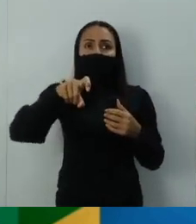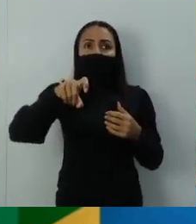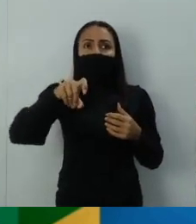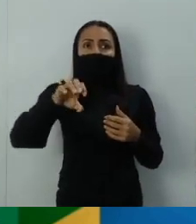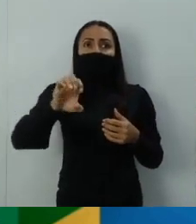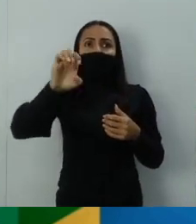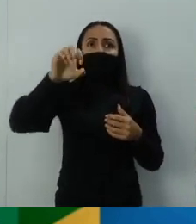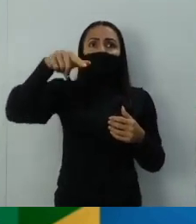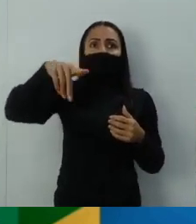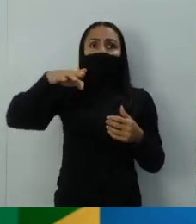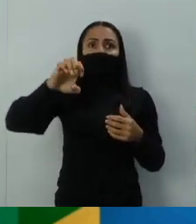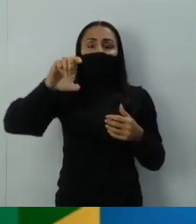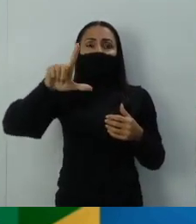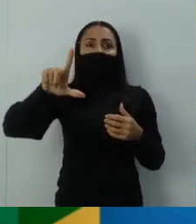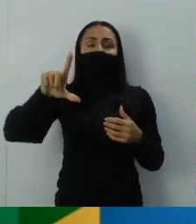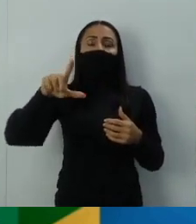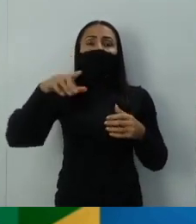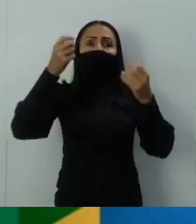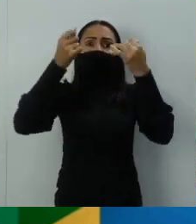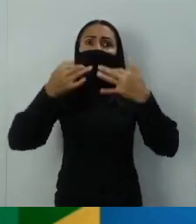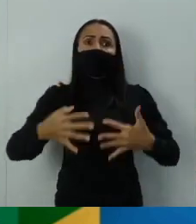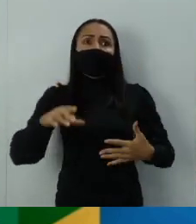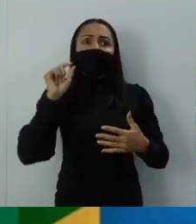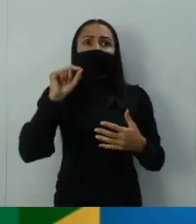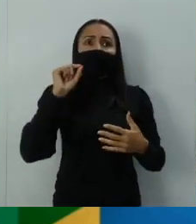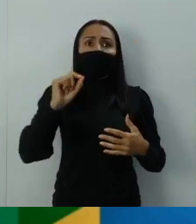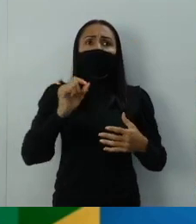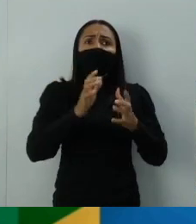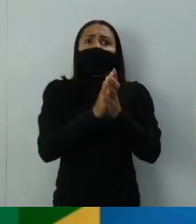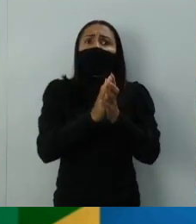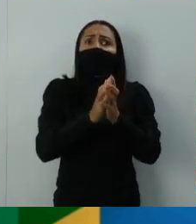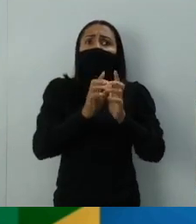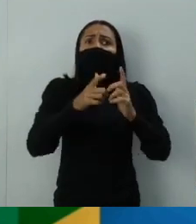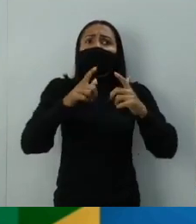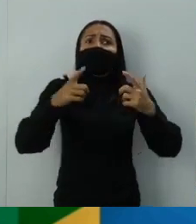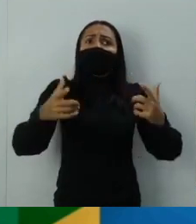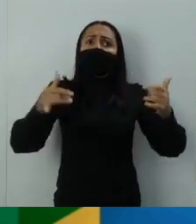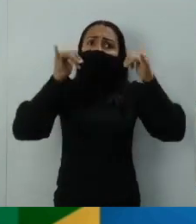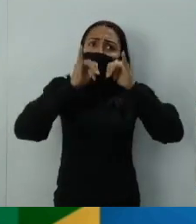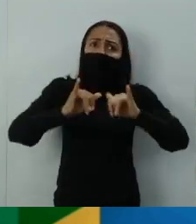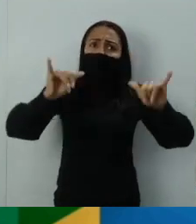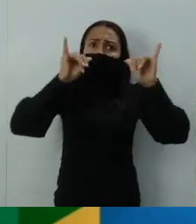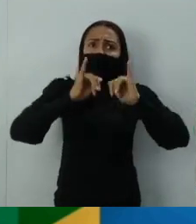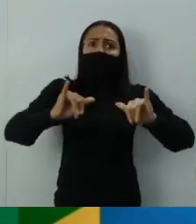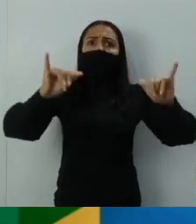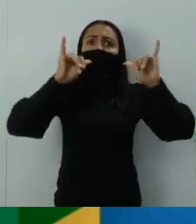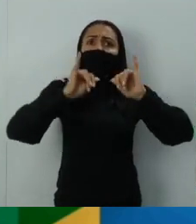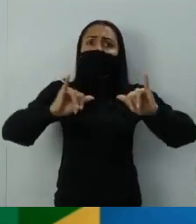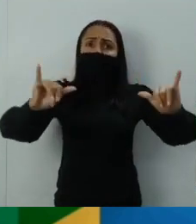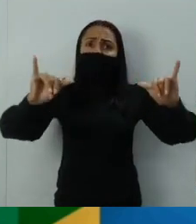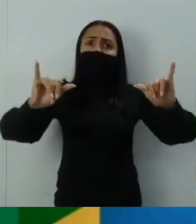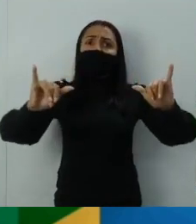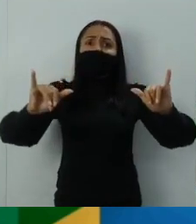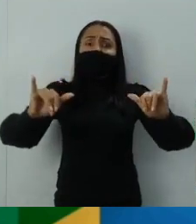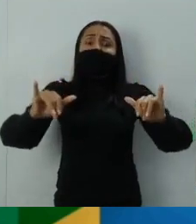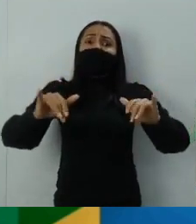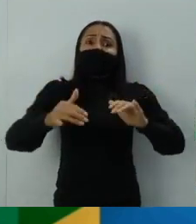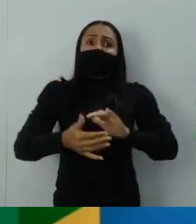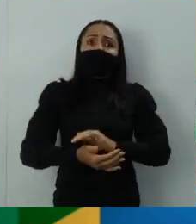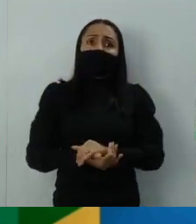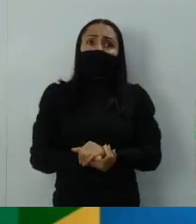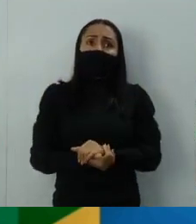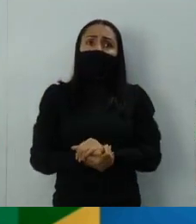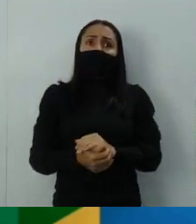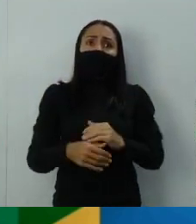diziam o seguinte, eles fizeram uma ampliação desse pensamento e uma divulgação mais intensa